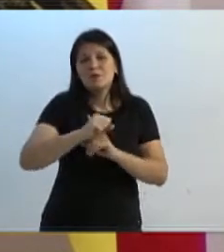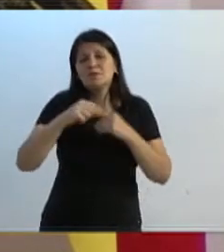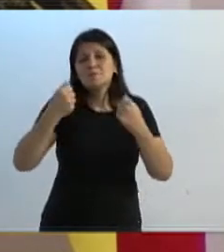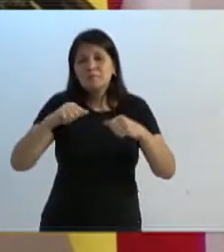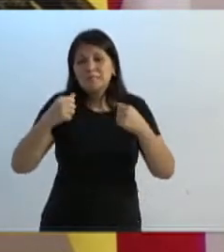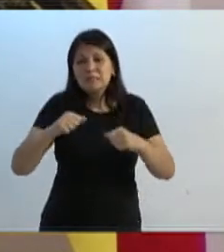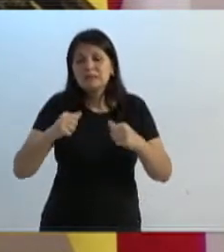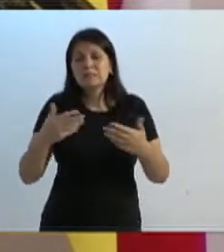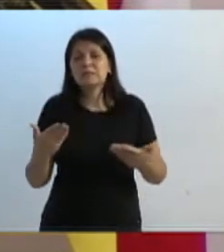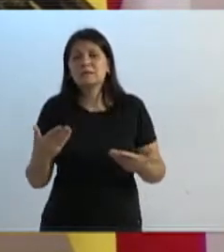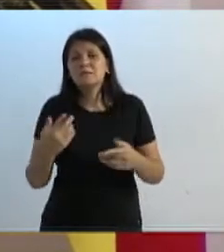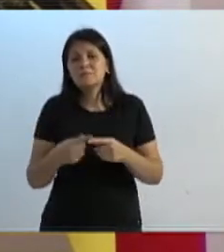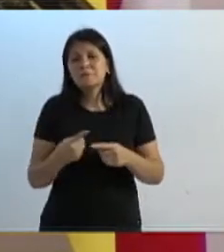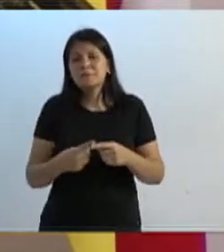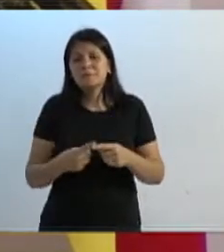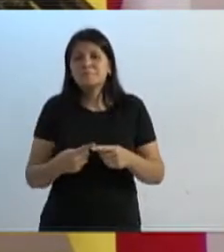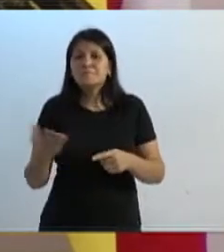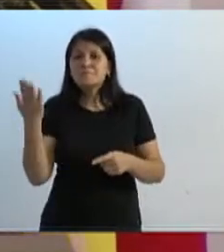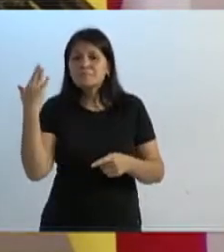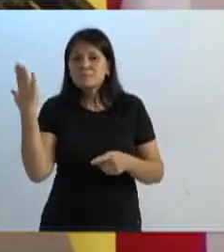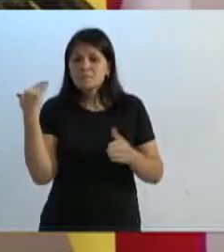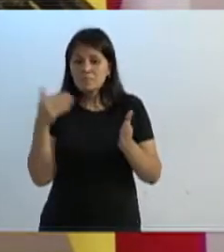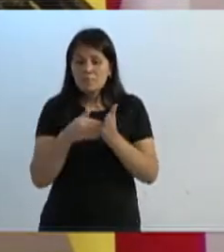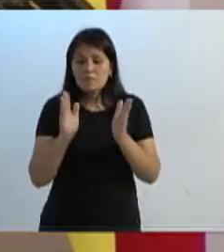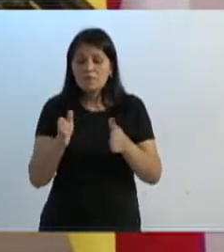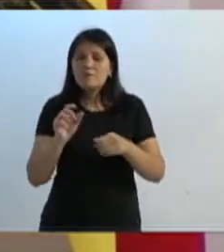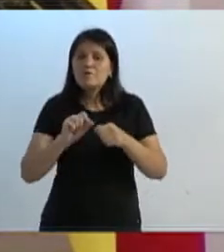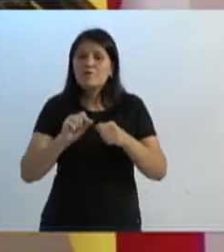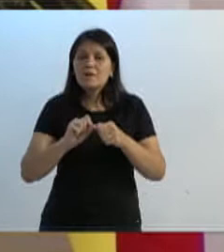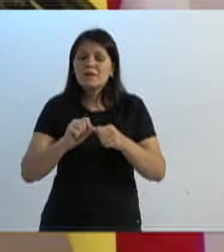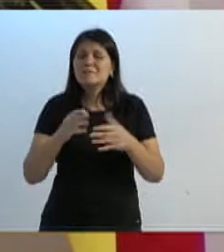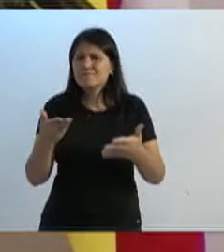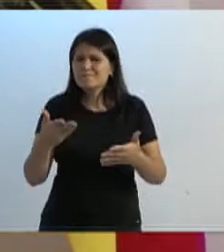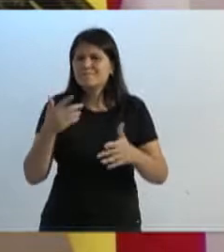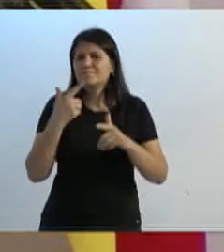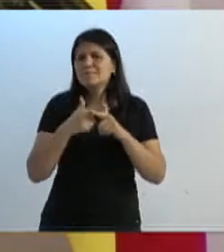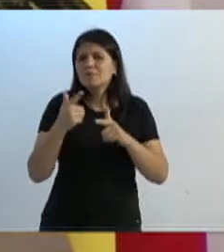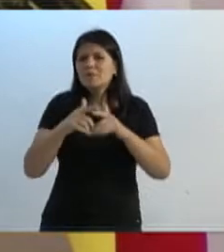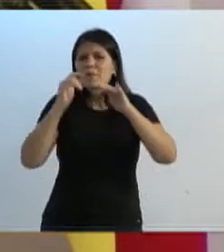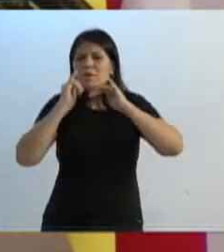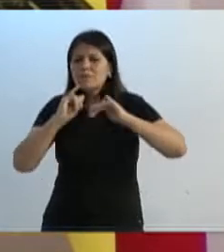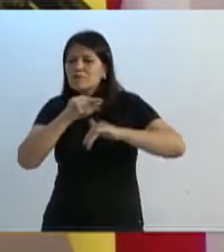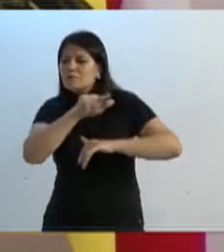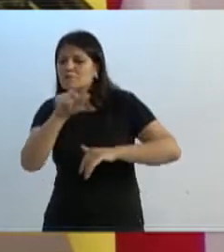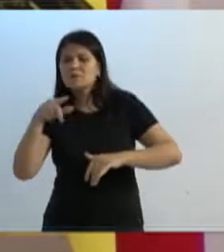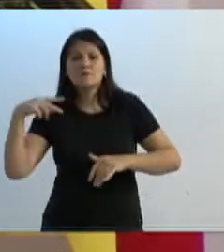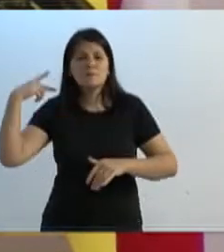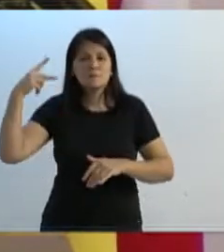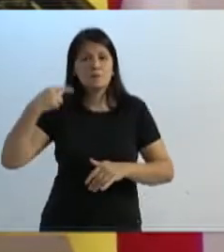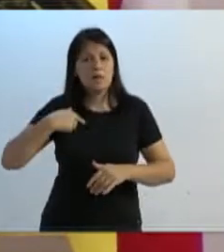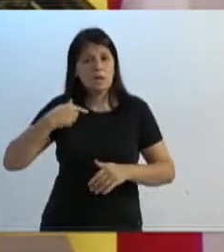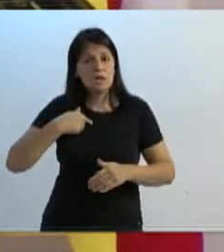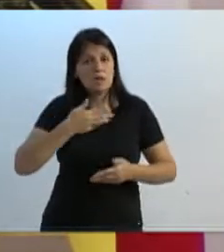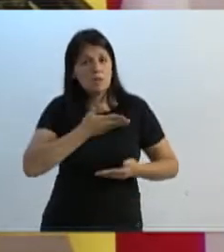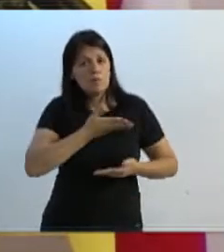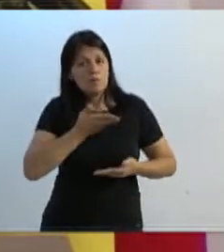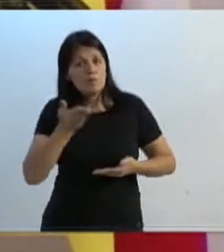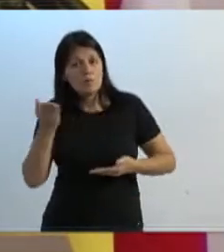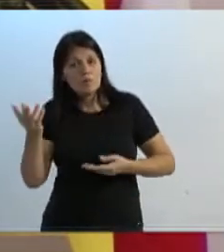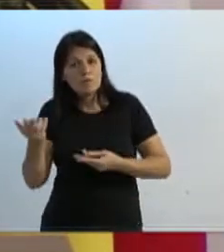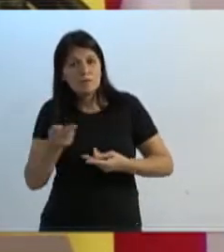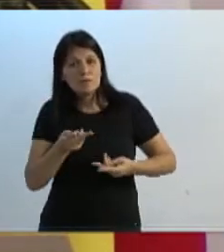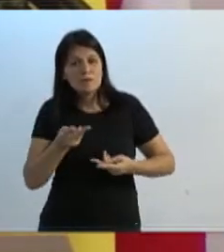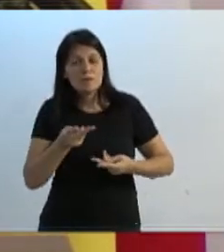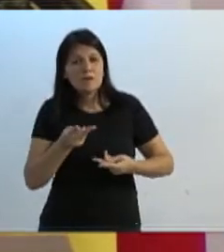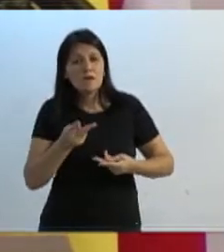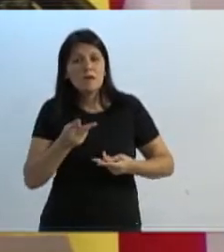no passado, faça. Aliás, esse problema, quero dizer a vocês, vereadores, eu fui visitar proliferação de colônias